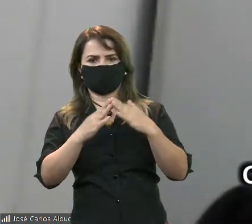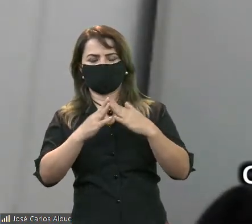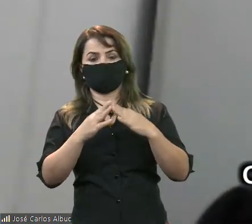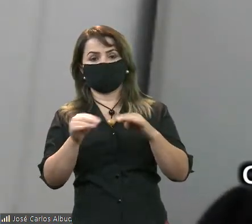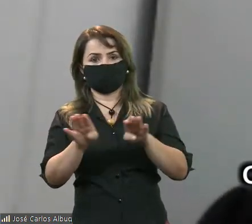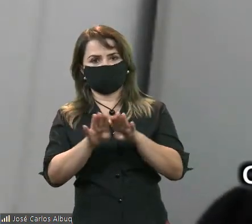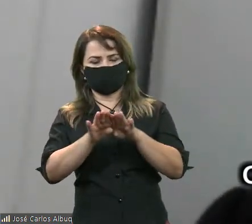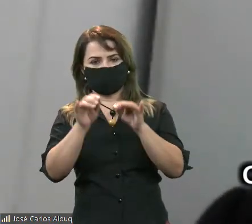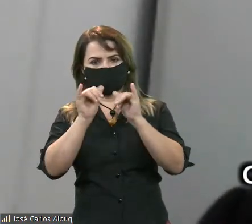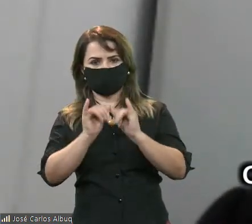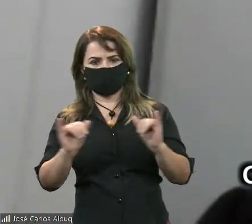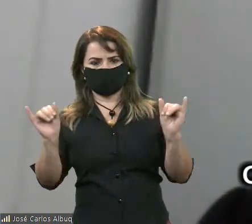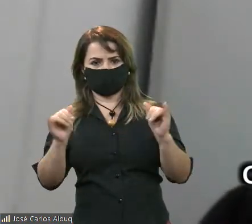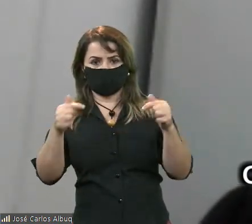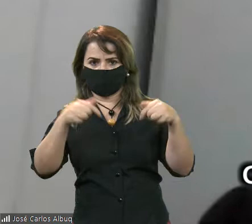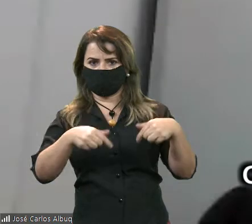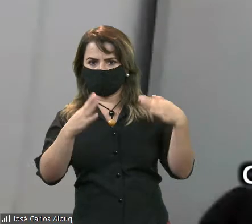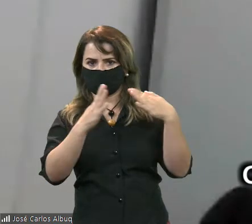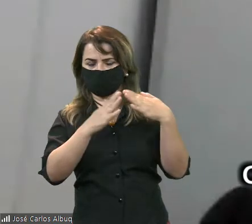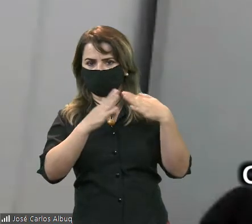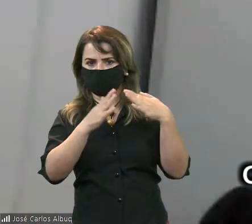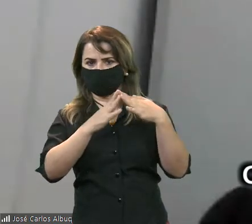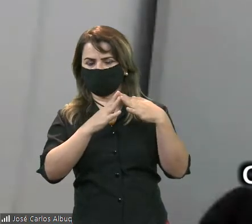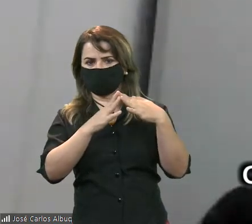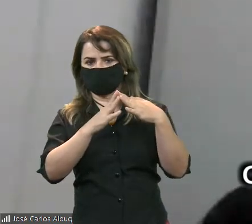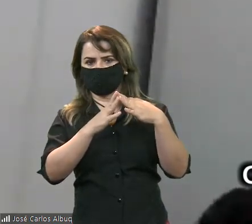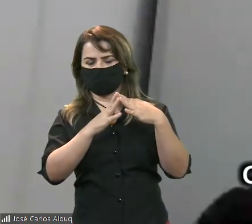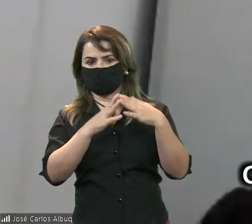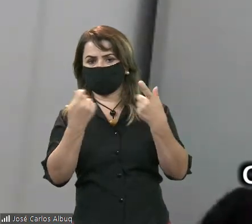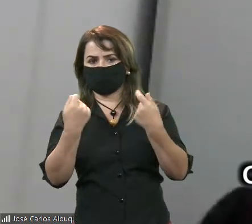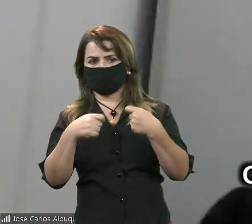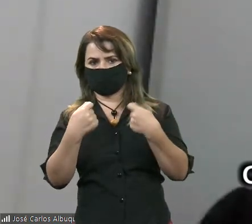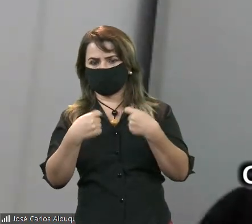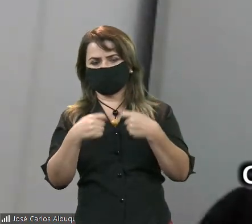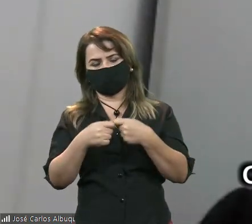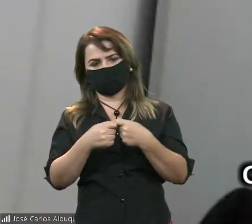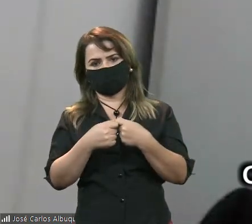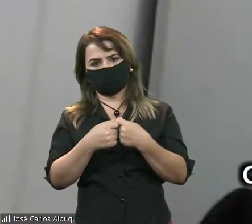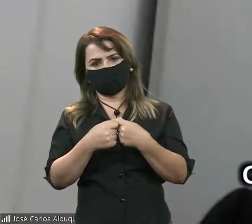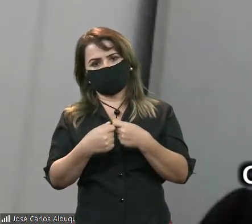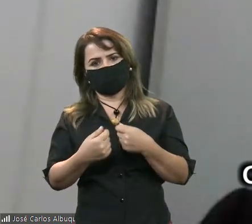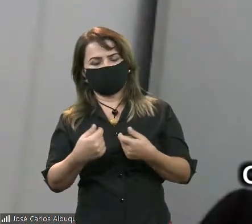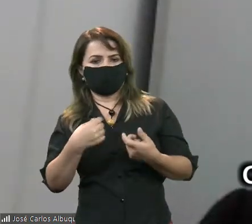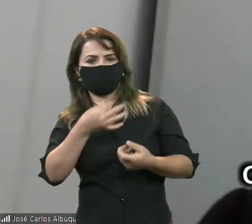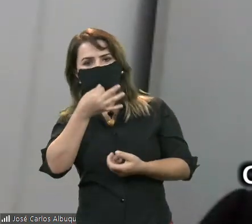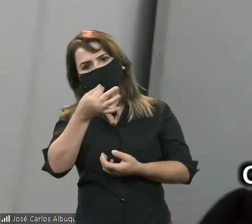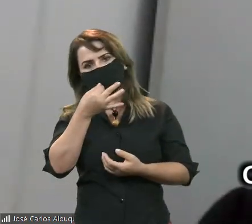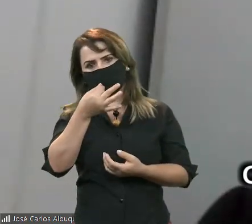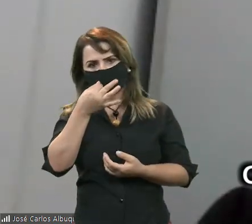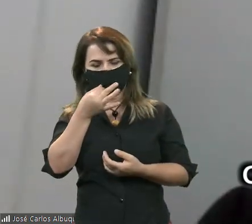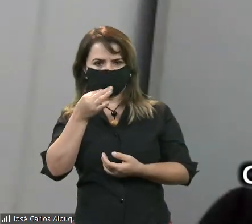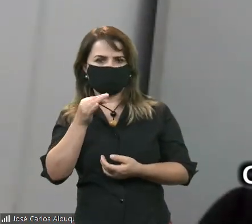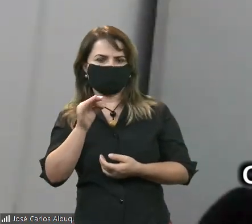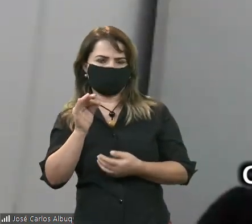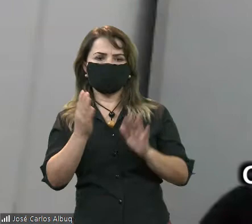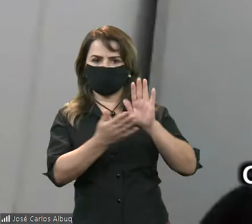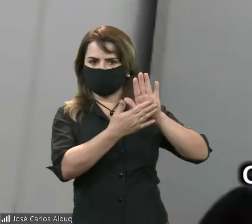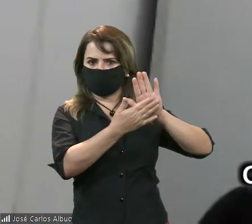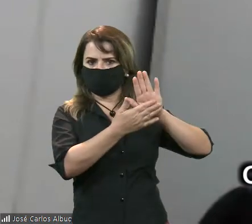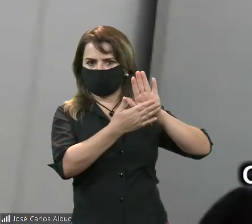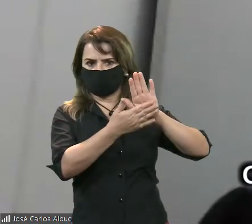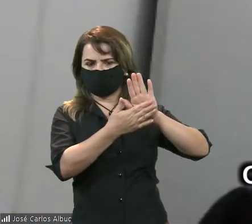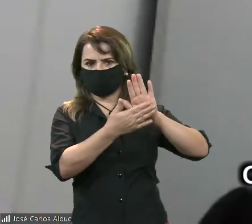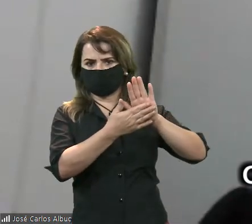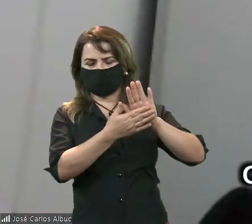Dizer que acho que essa casa deveria, até vou fazer essa proposta nessa minha questão de ordem, presidente, de a gente manter